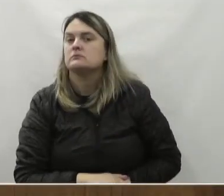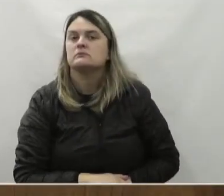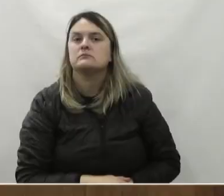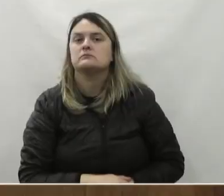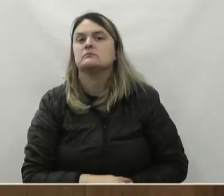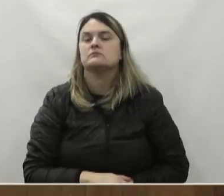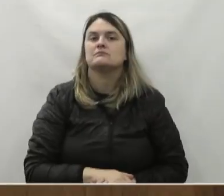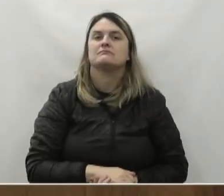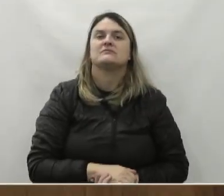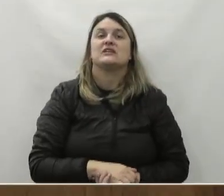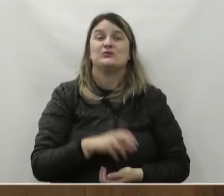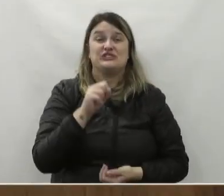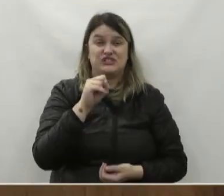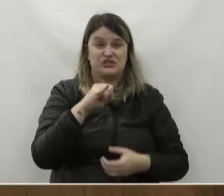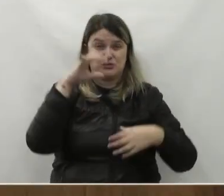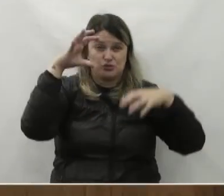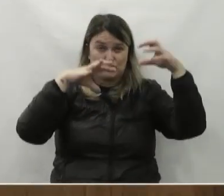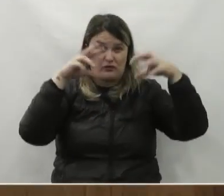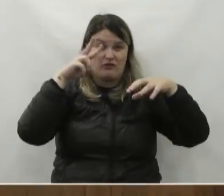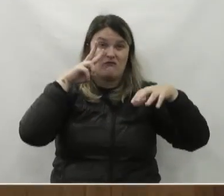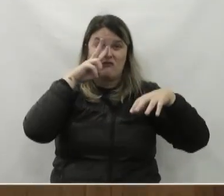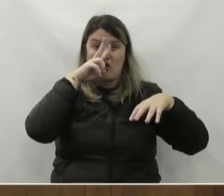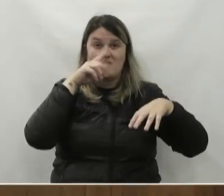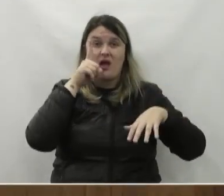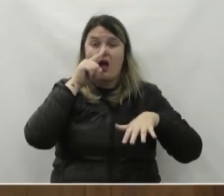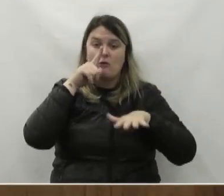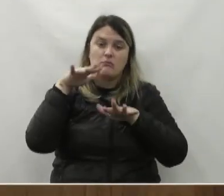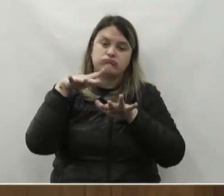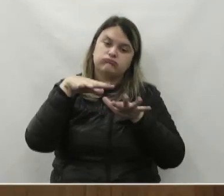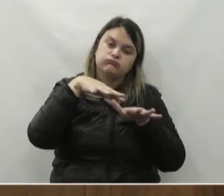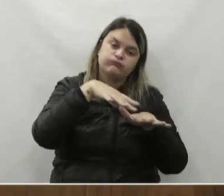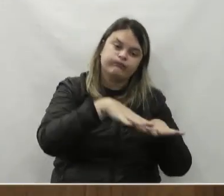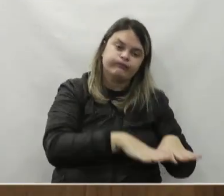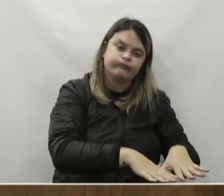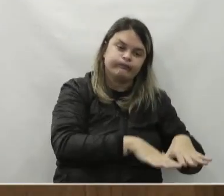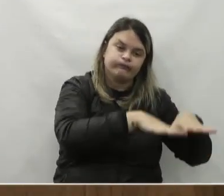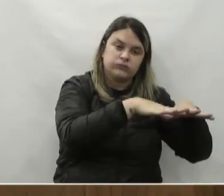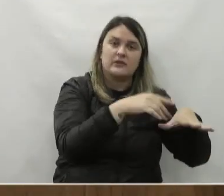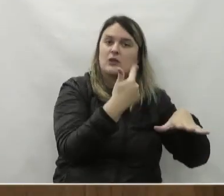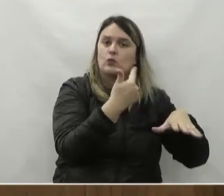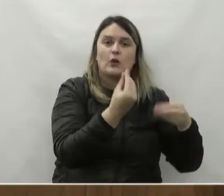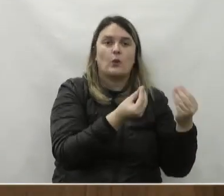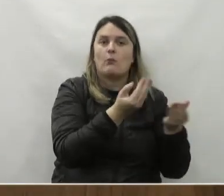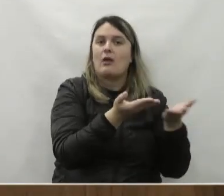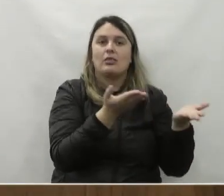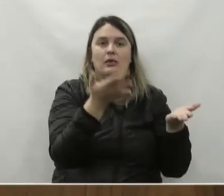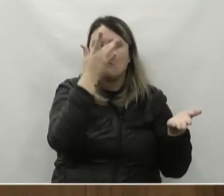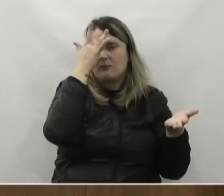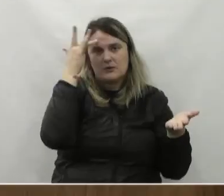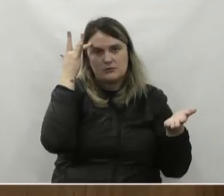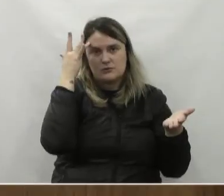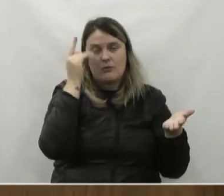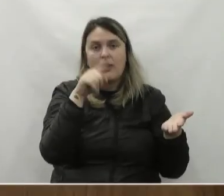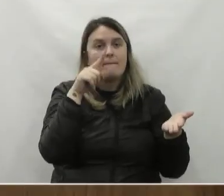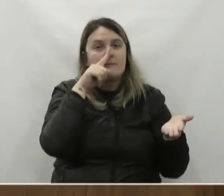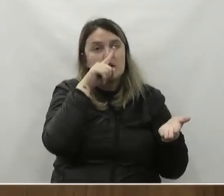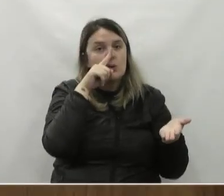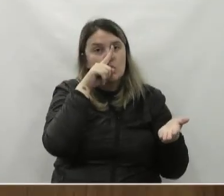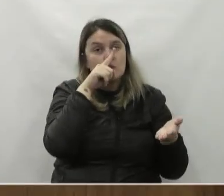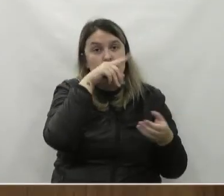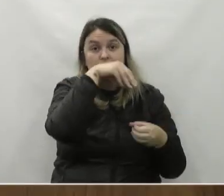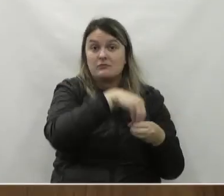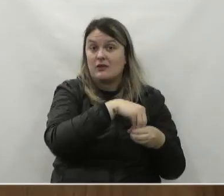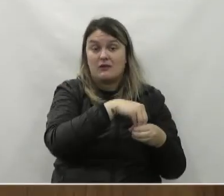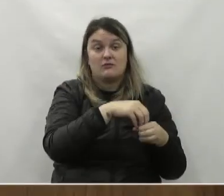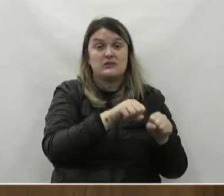comprometendo o atendimento aos pacientes, prejudicando as atividades dos profissionais de saúde e colocando em risco a integridade